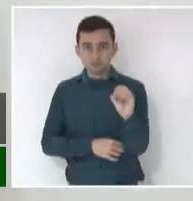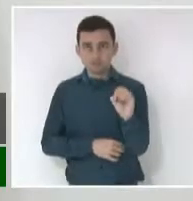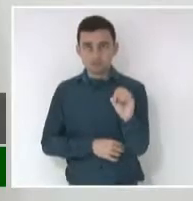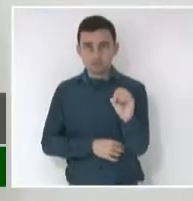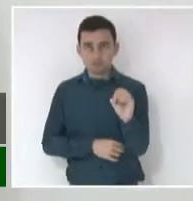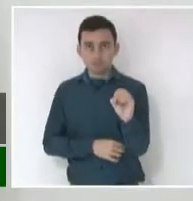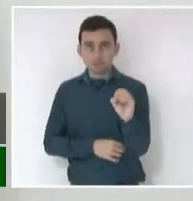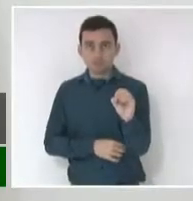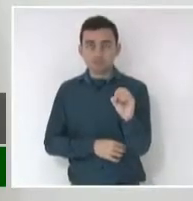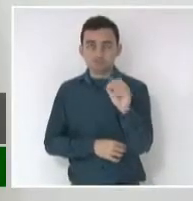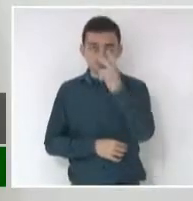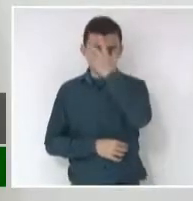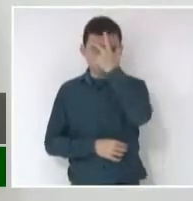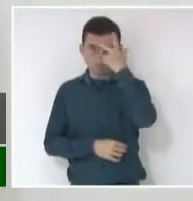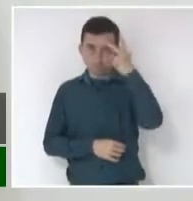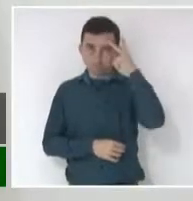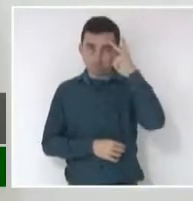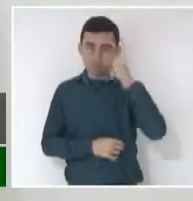pessoas